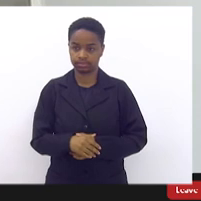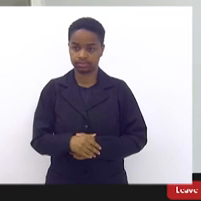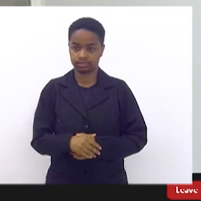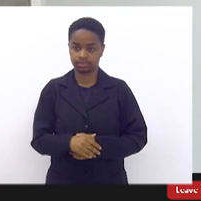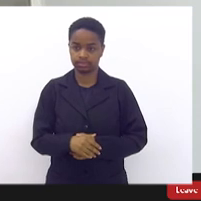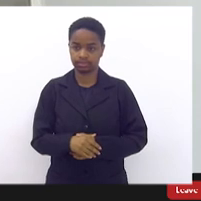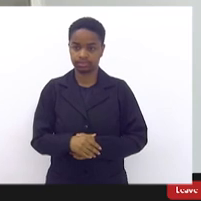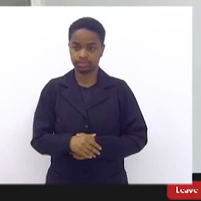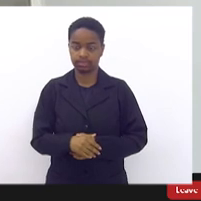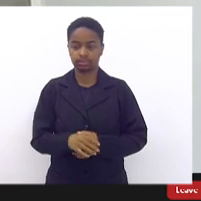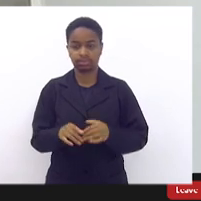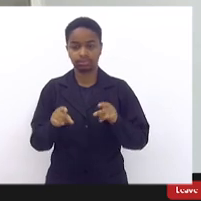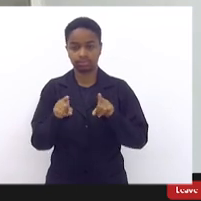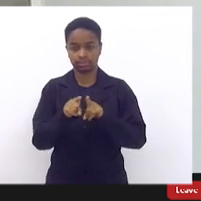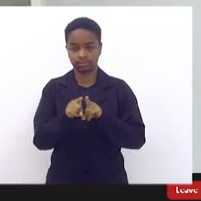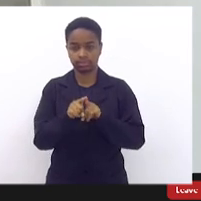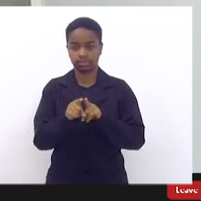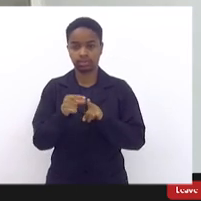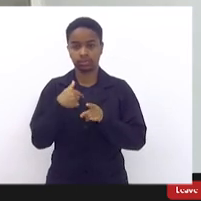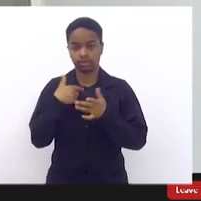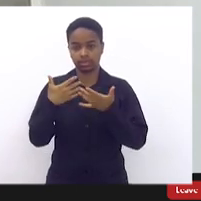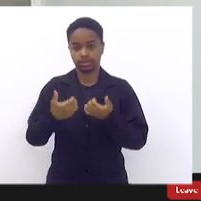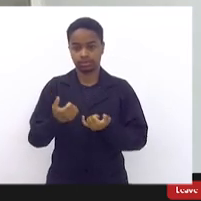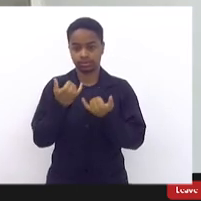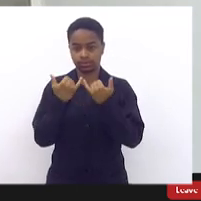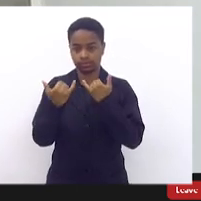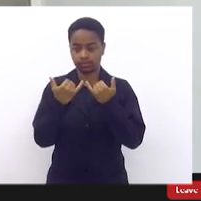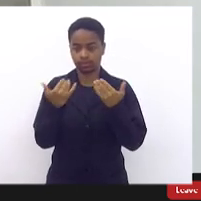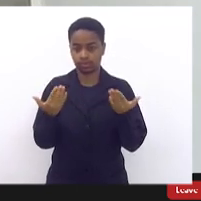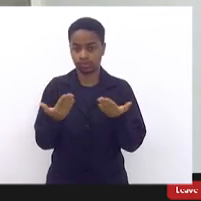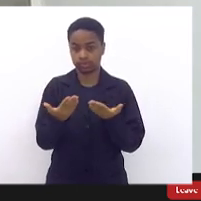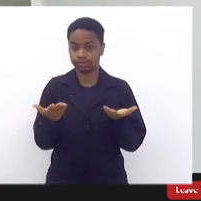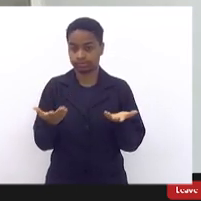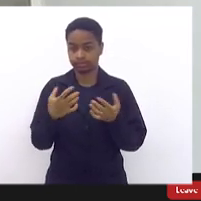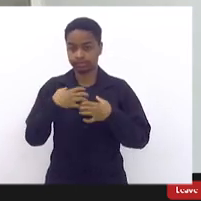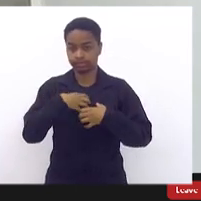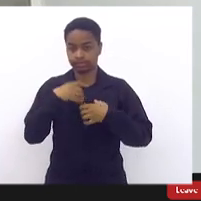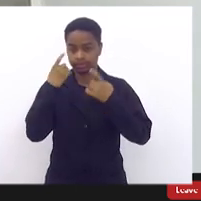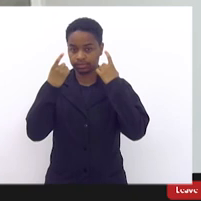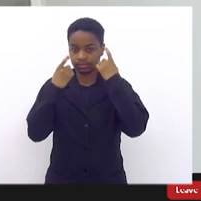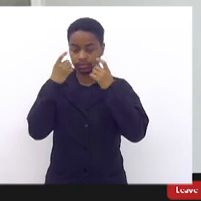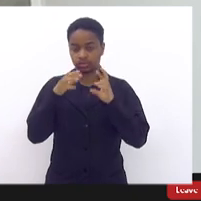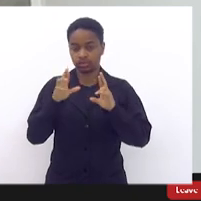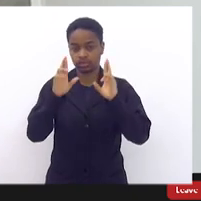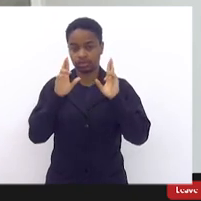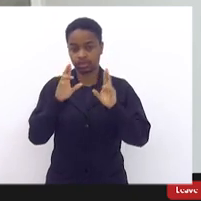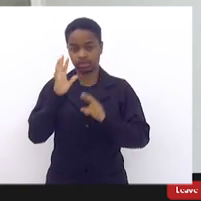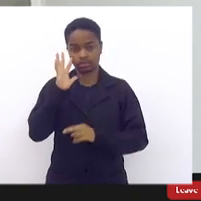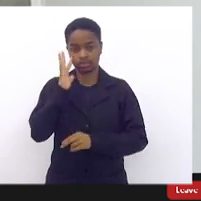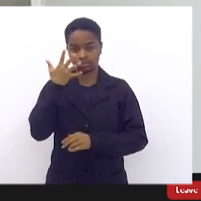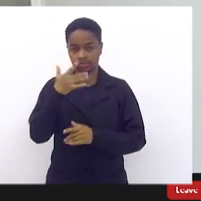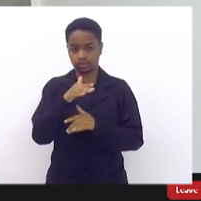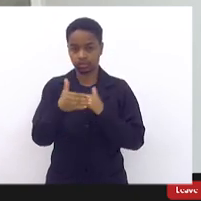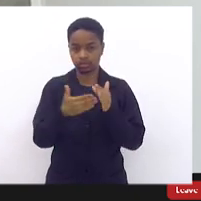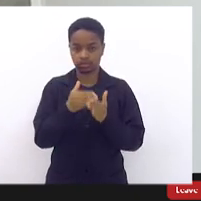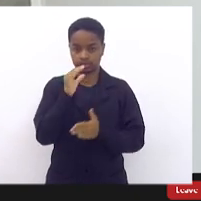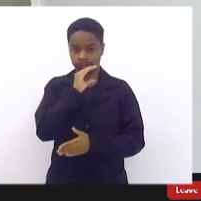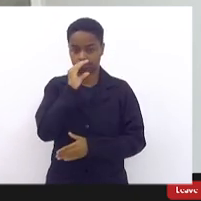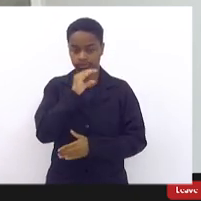Também tive acesso à informação hoje, fiquei muito preocupada, espero que tudo se elucide